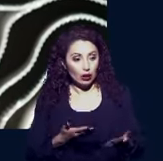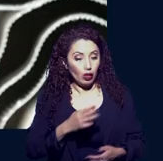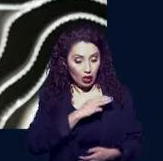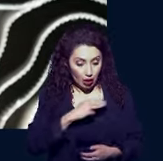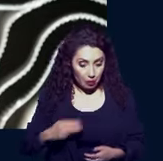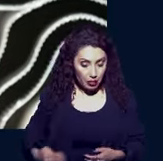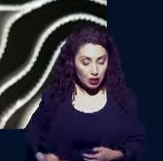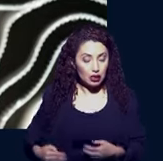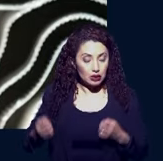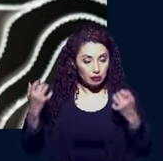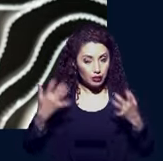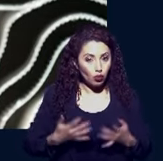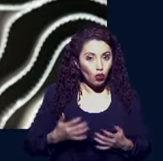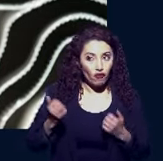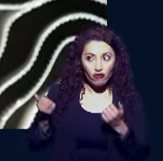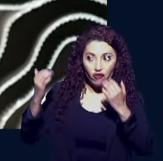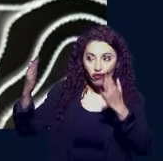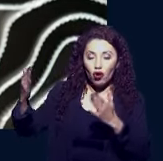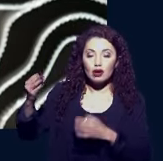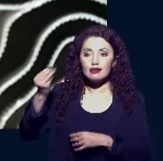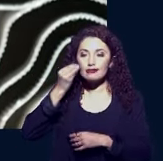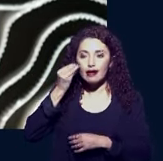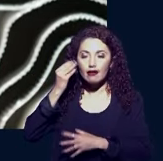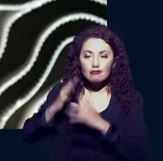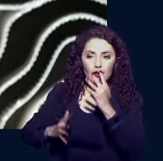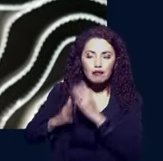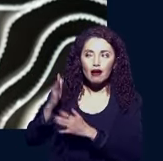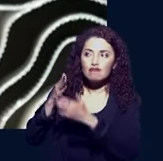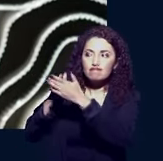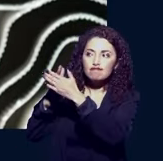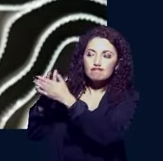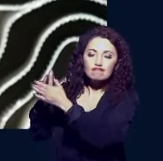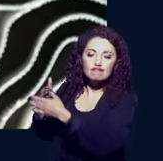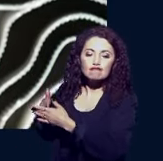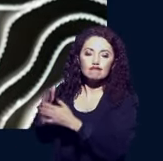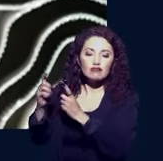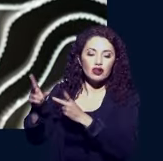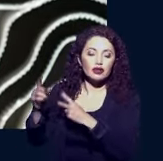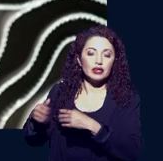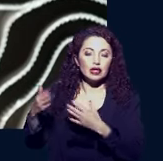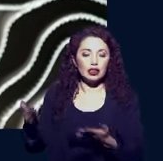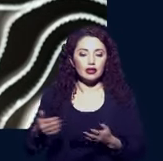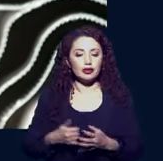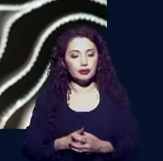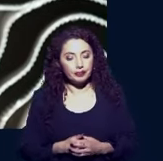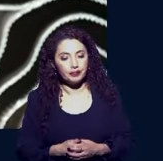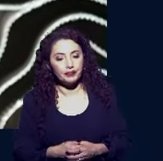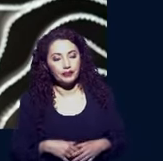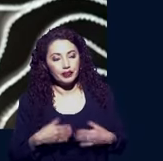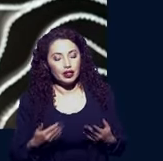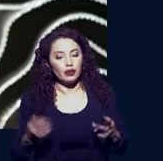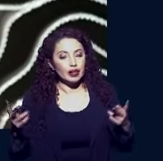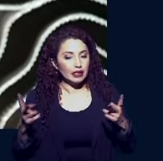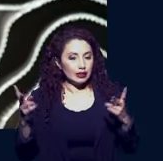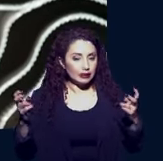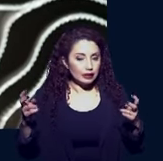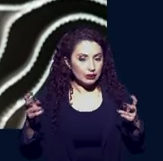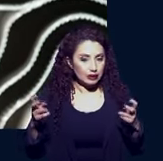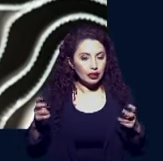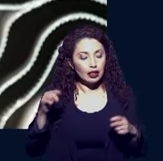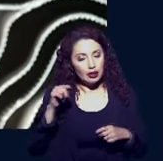barrar lá fora em determinadas situações né e o tema do food versus fuel é o típico tema que ele é requentado de tempos em tempos para atender